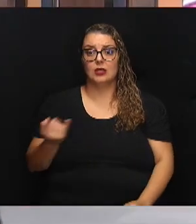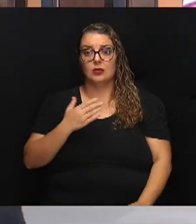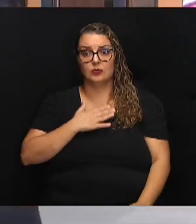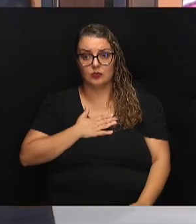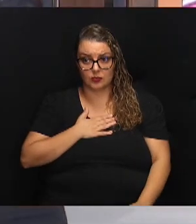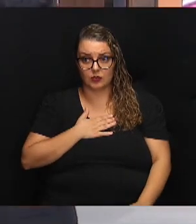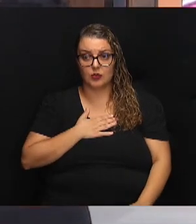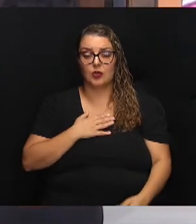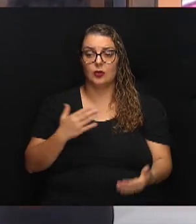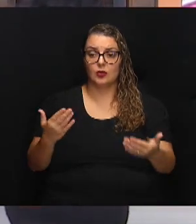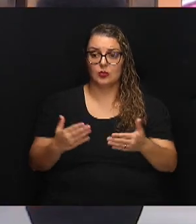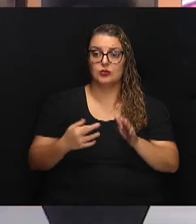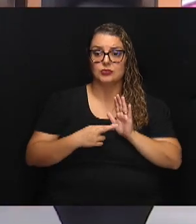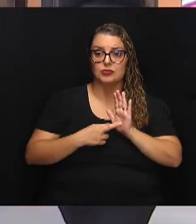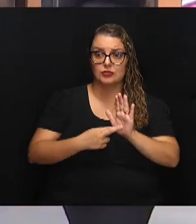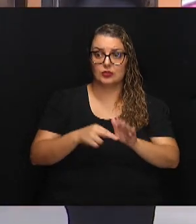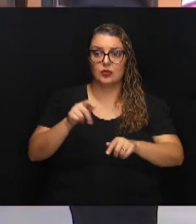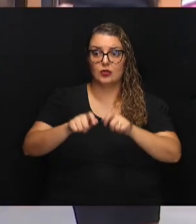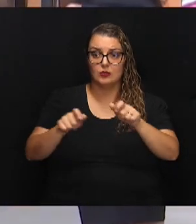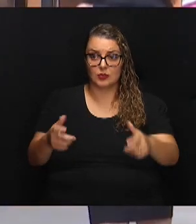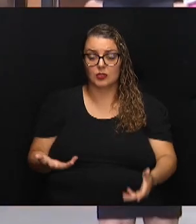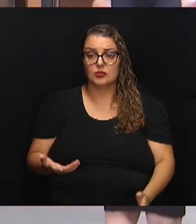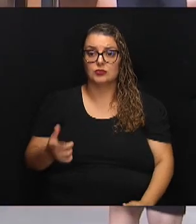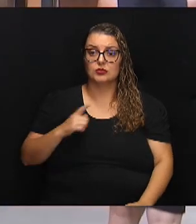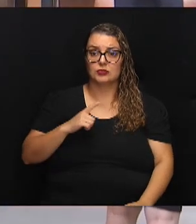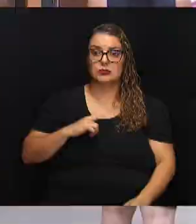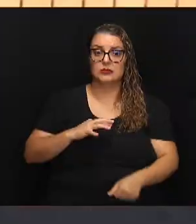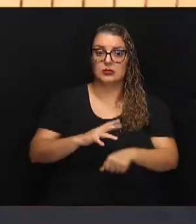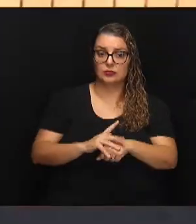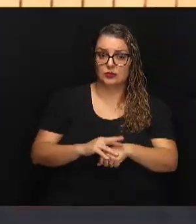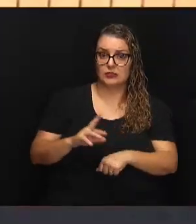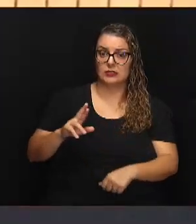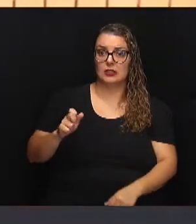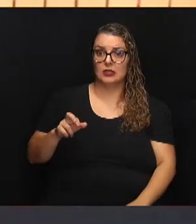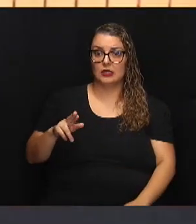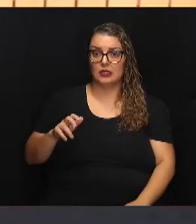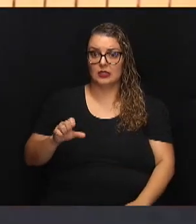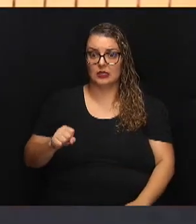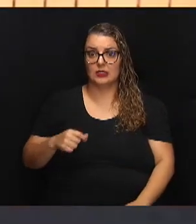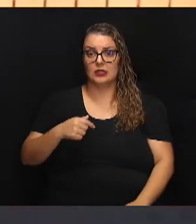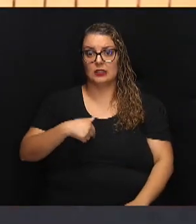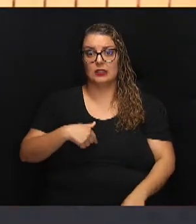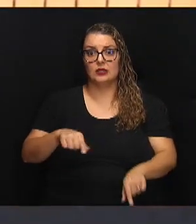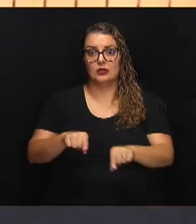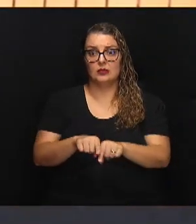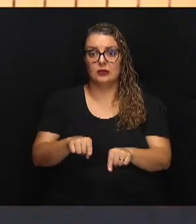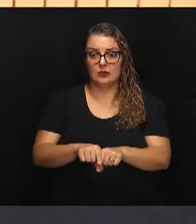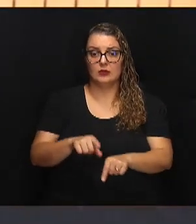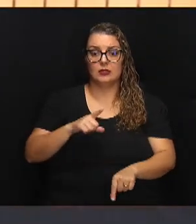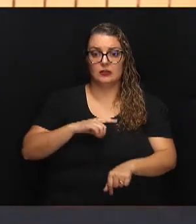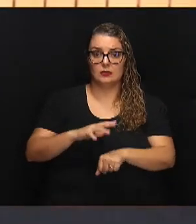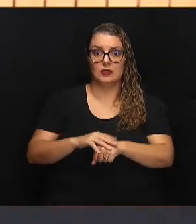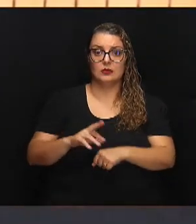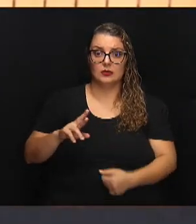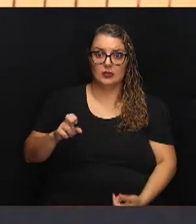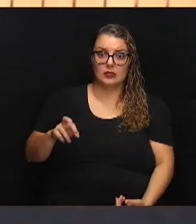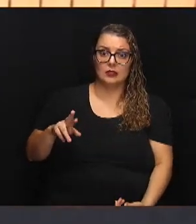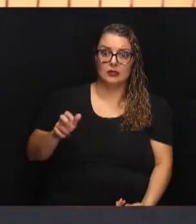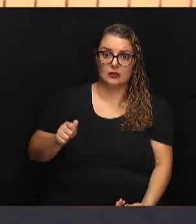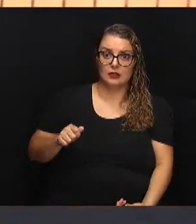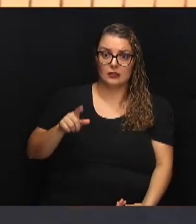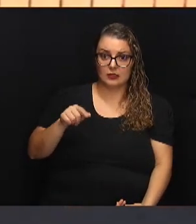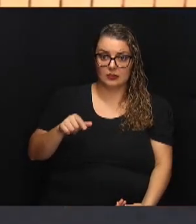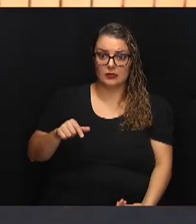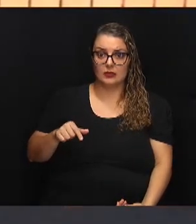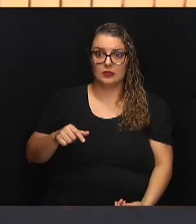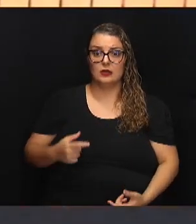hoje, representando pessoas que possuem doenças raras. Eu também sou portadora de uma doença rara, que no caso é um